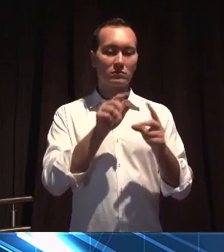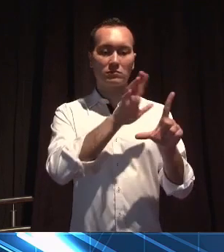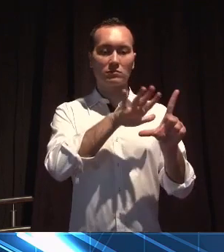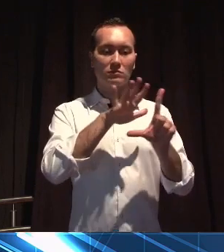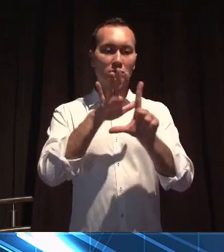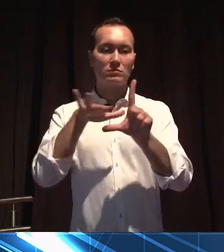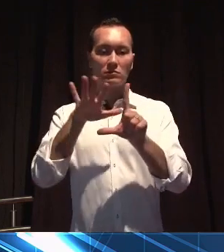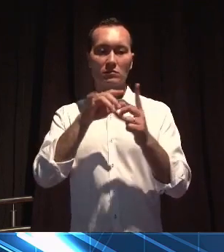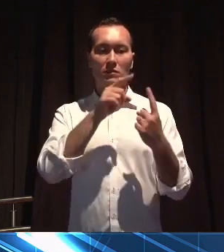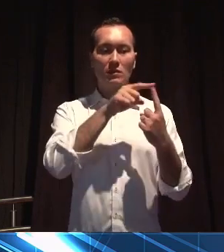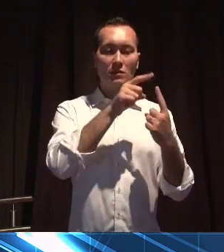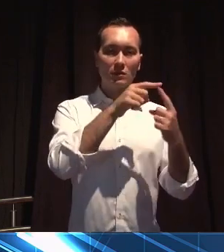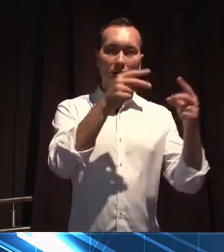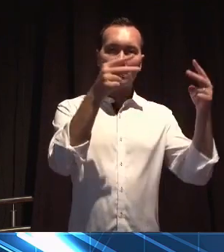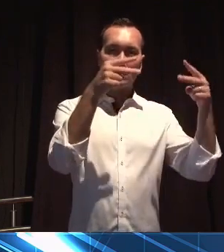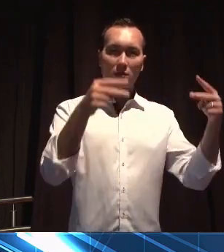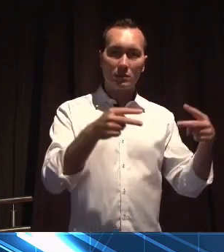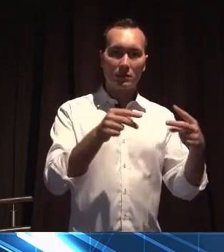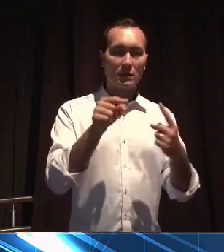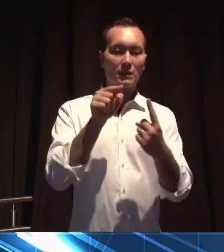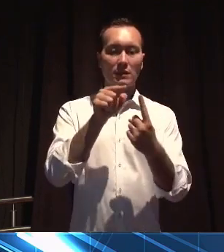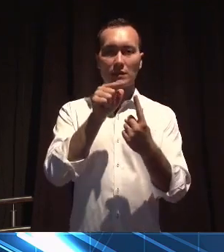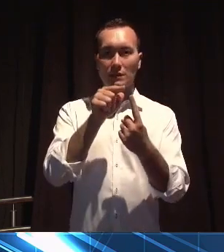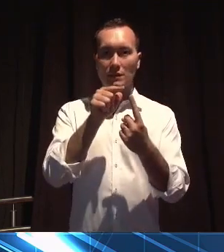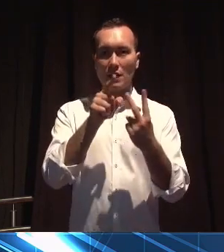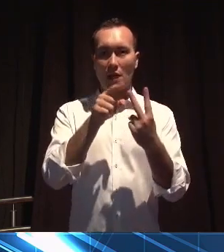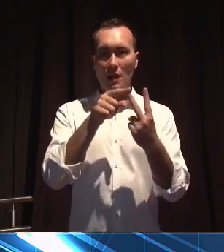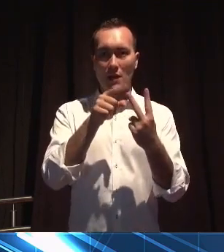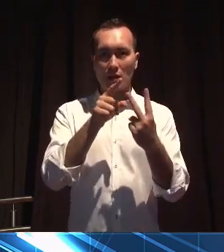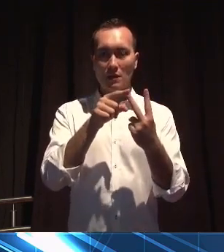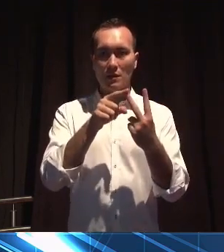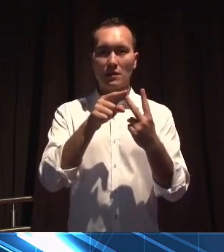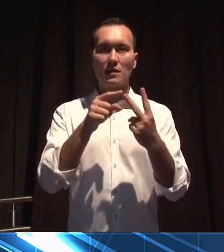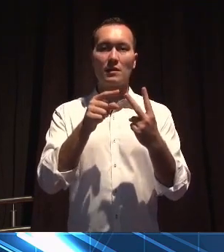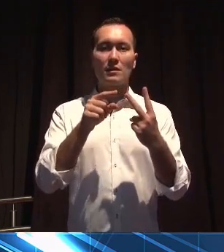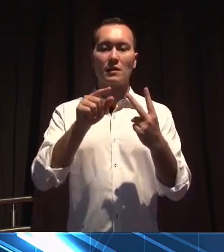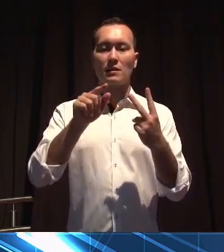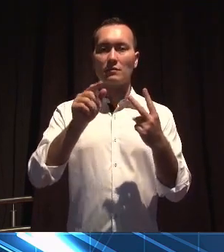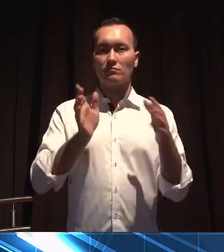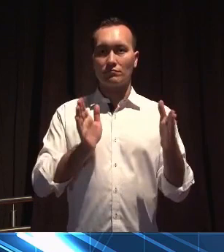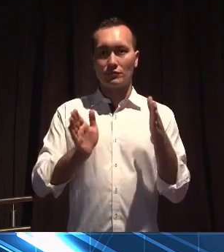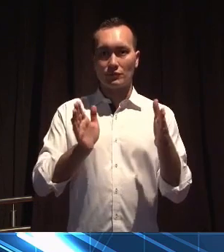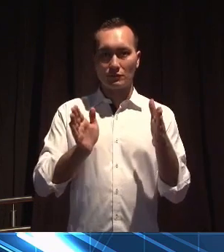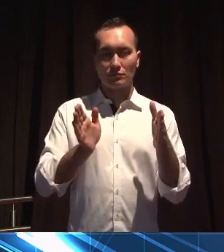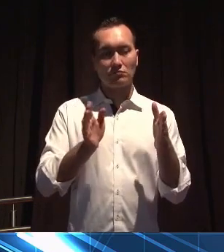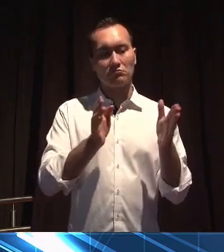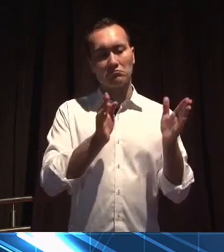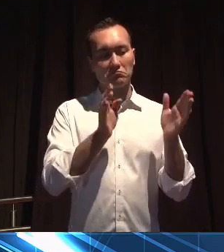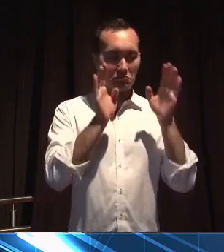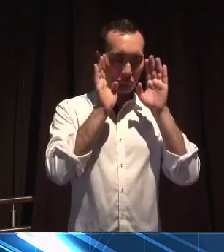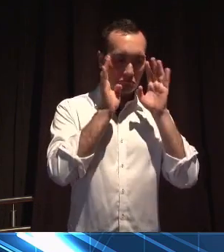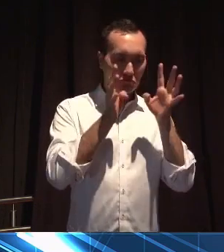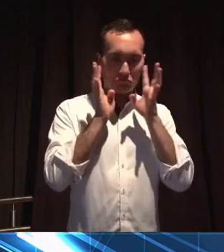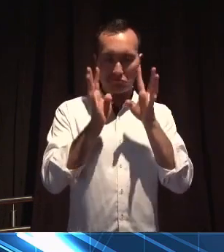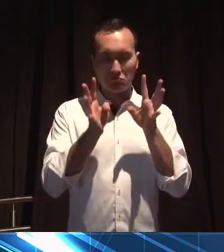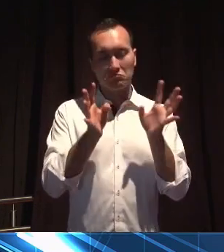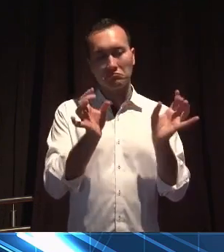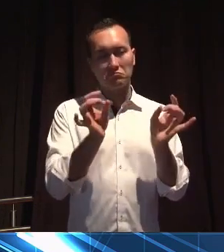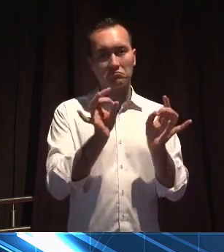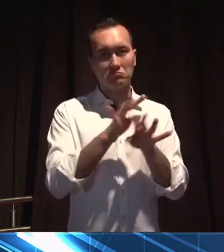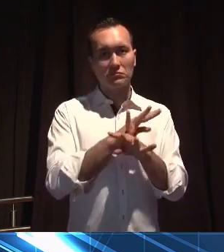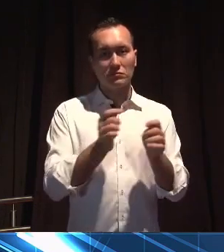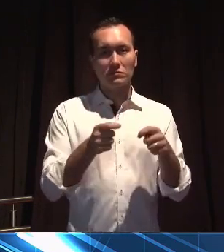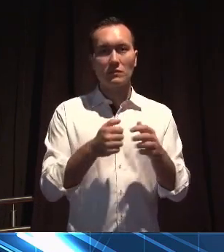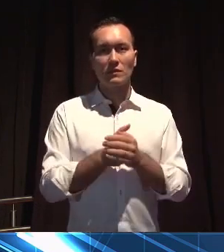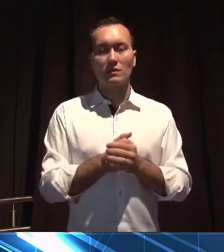HTML e uma para ao finalizar a geração então eu quebro uma interface duas ela ficou mais coesas e ao final já finalizar a